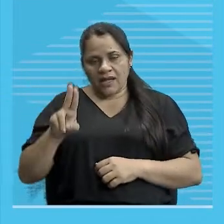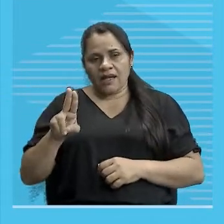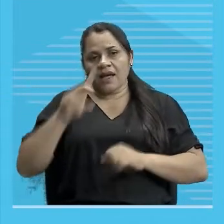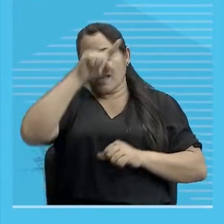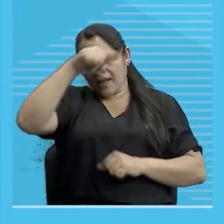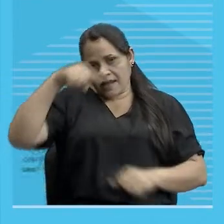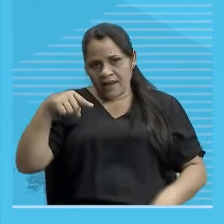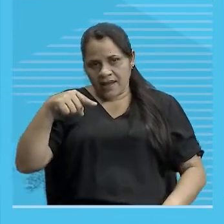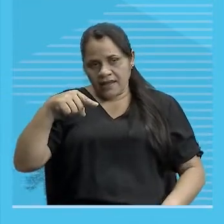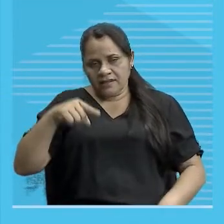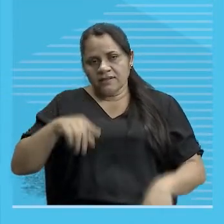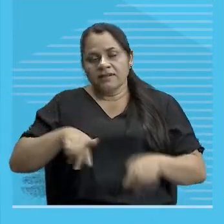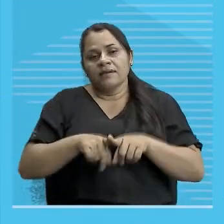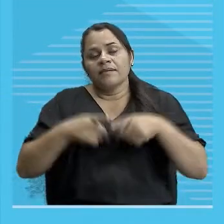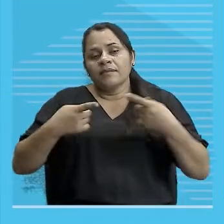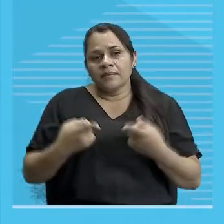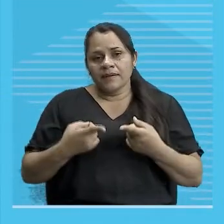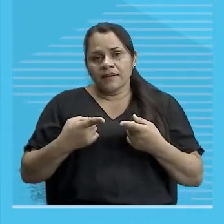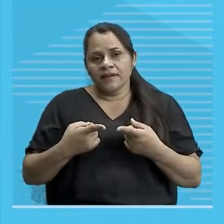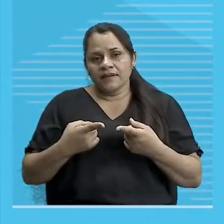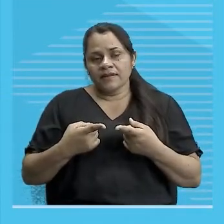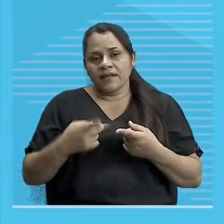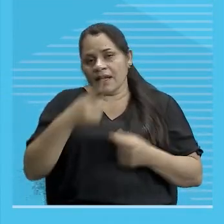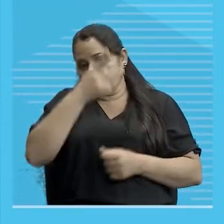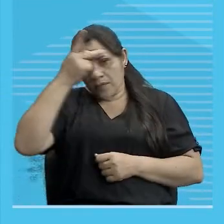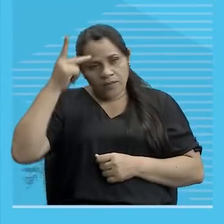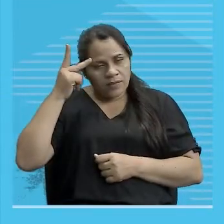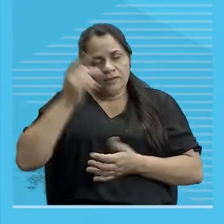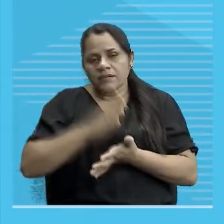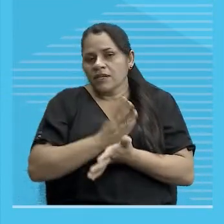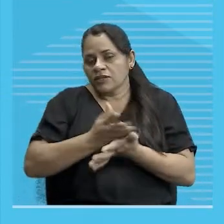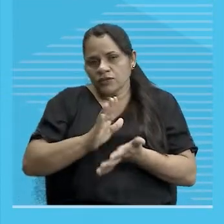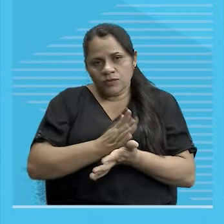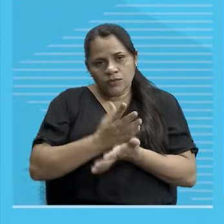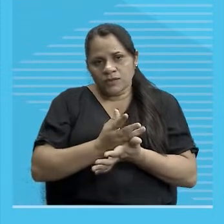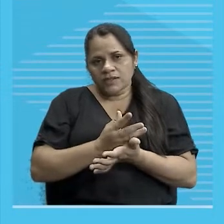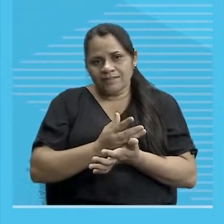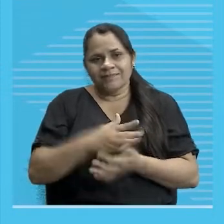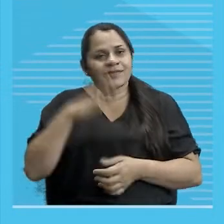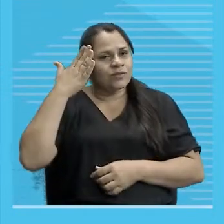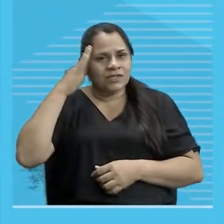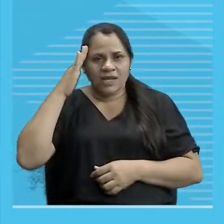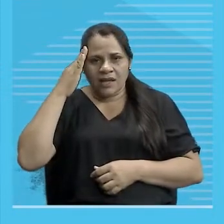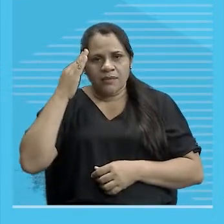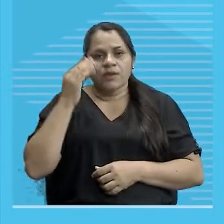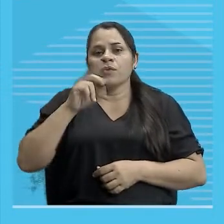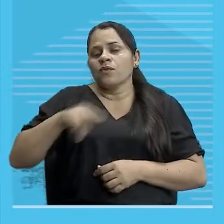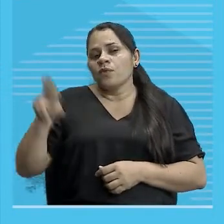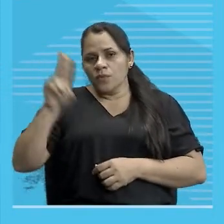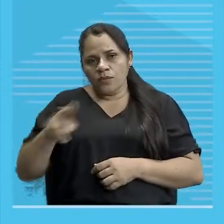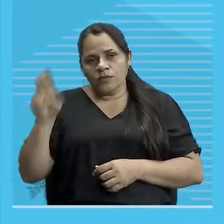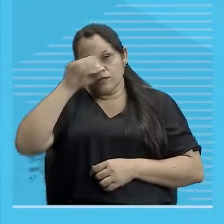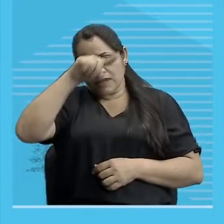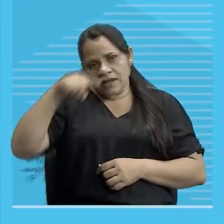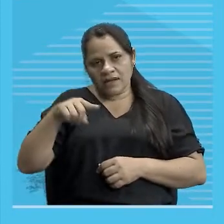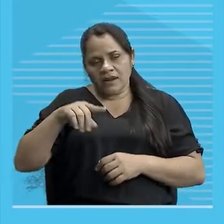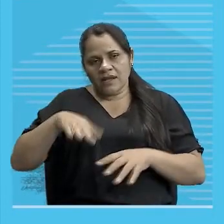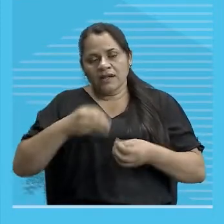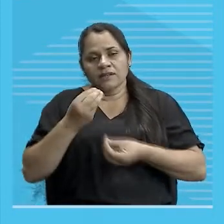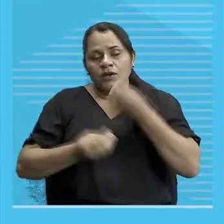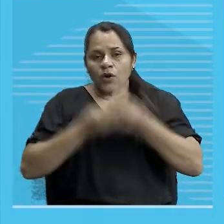mas para a maioria dos brasileiros não é tão tranquilo assim, não. O propósito dessa aula é justamente mostrar como é que você vai reconhecer